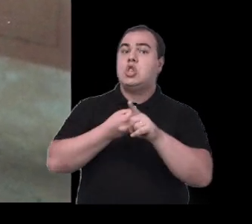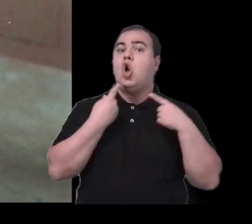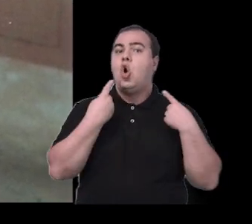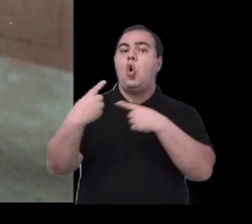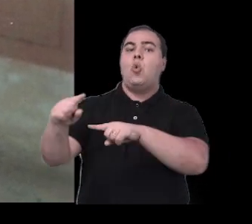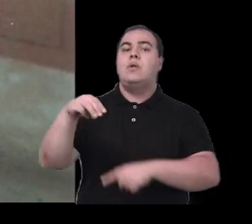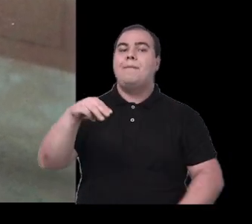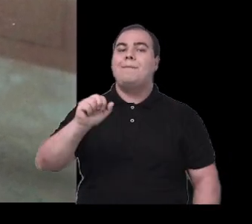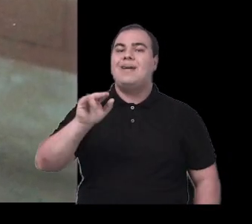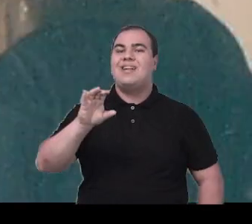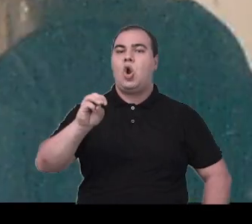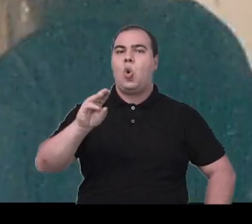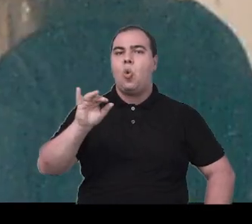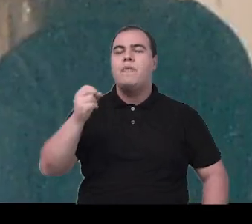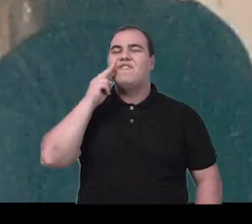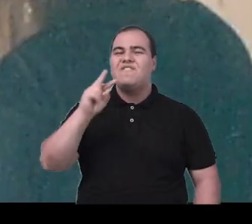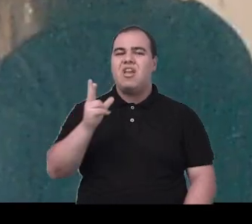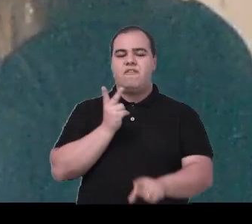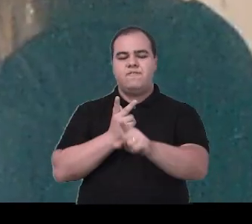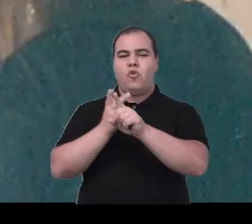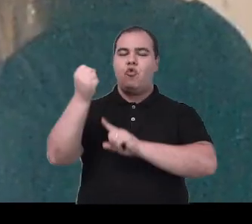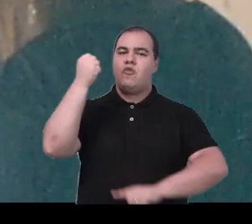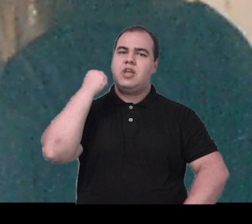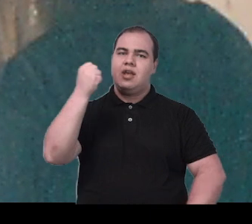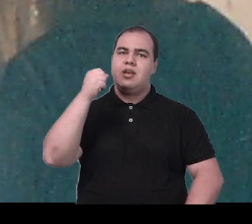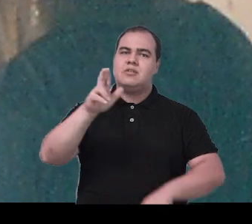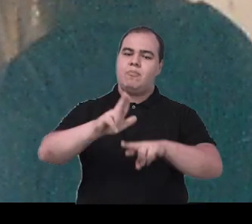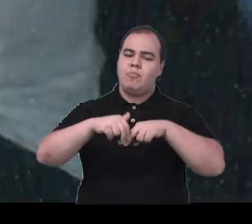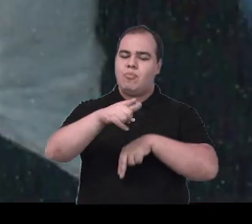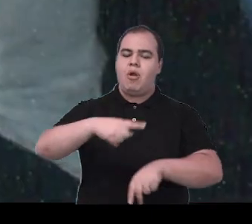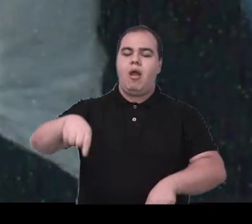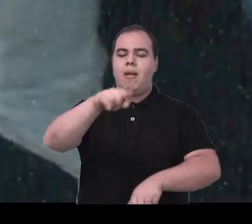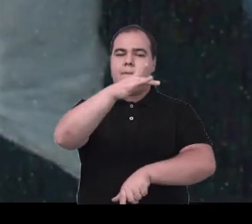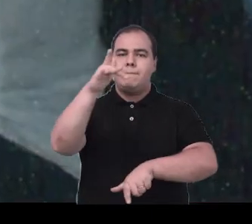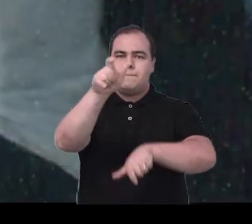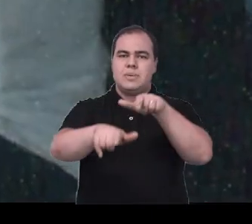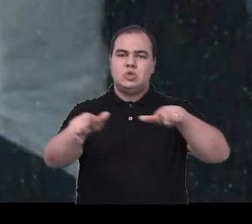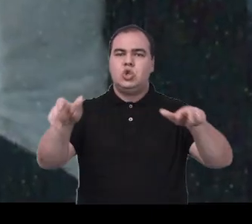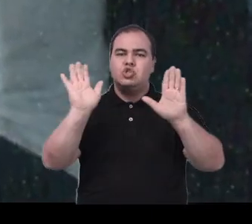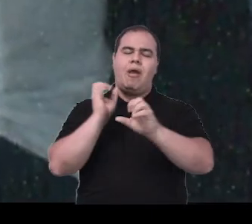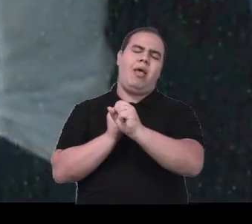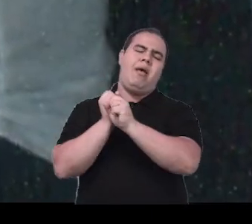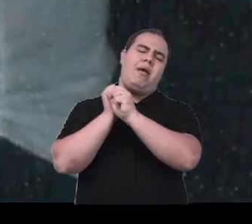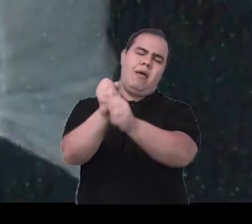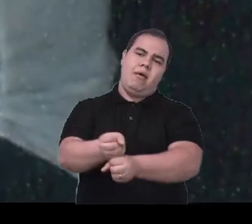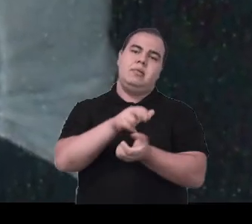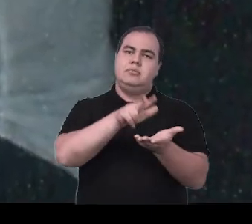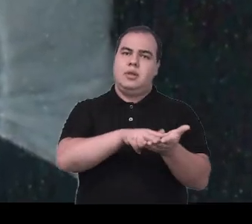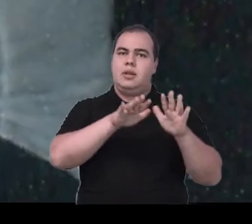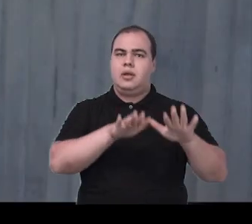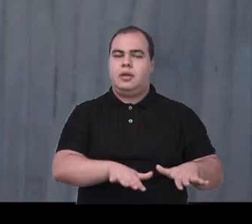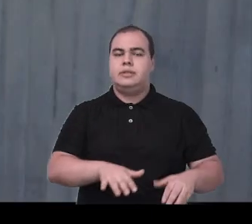luta antimanicomial, de saída, de conquista do território por essas pessoas que muitas vezes ficaram anos e anos